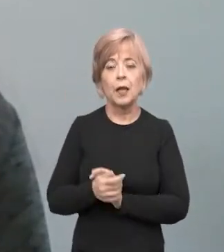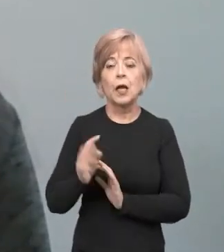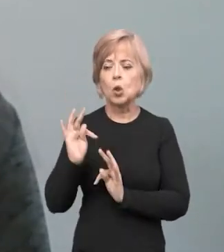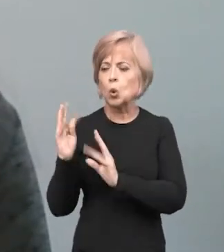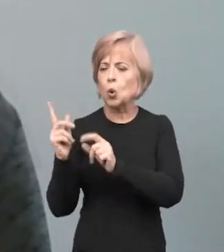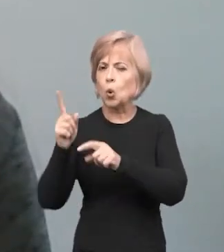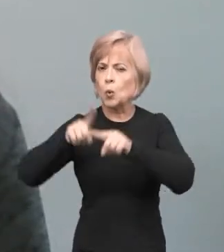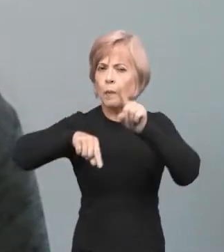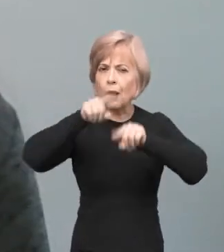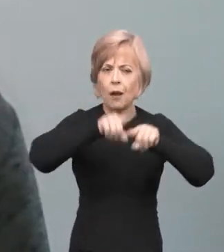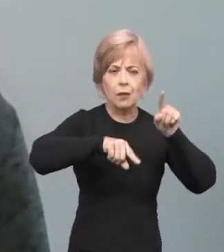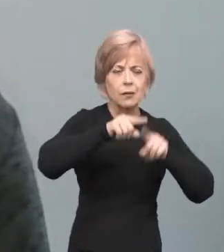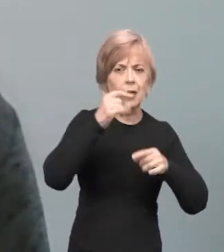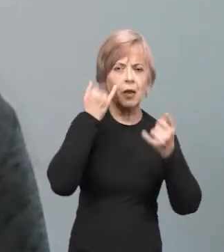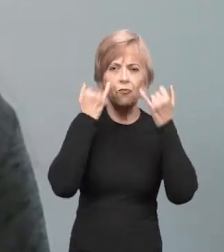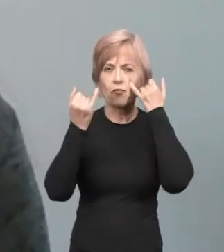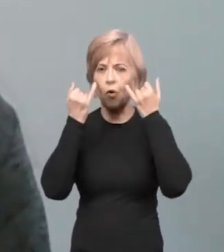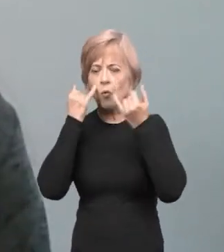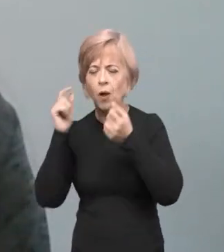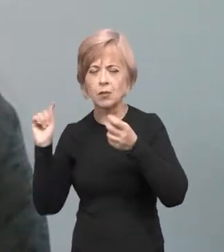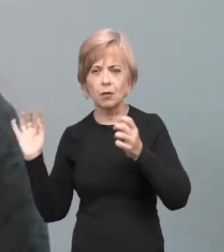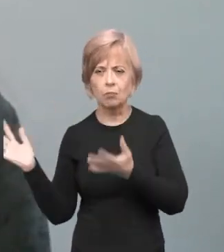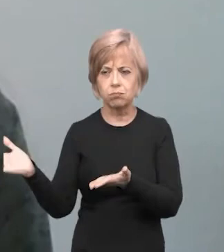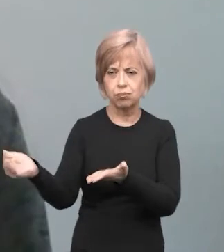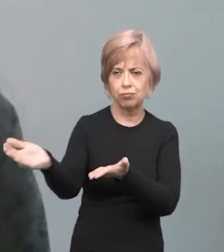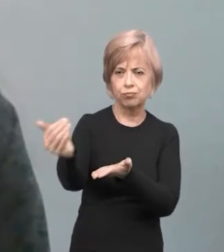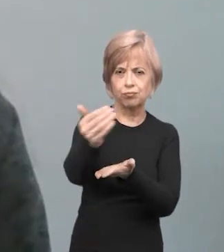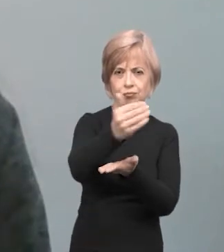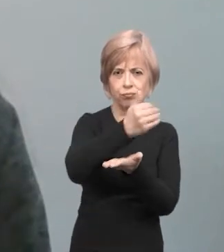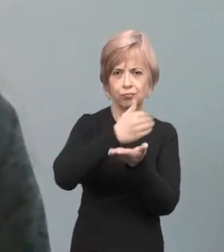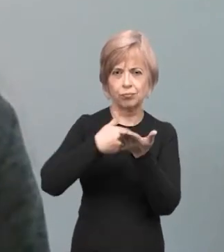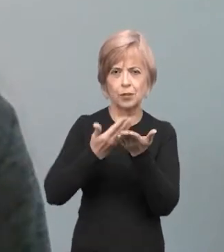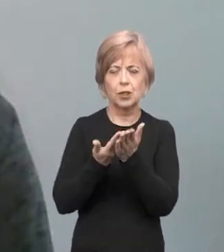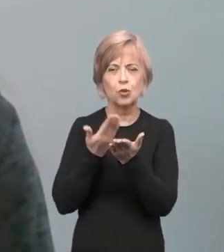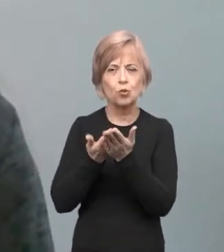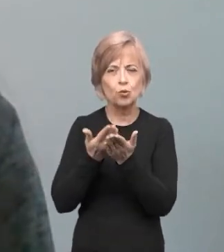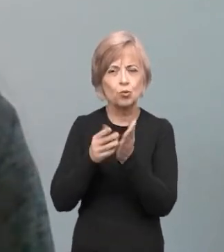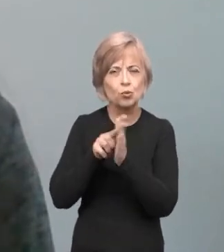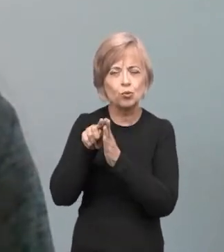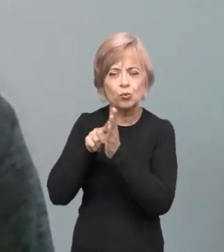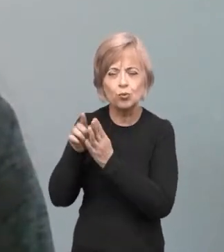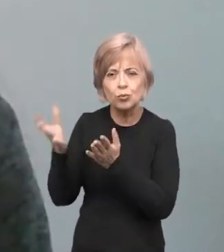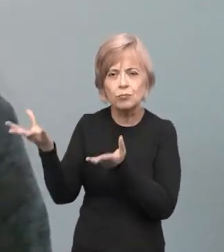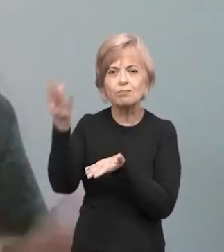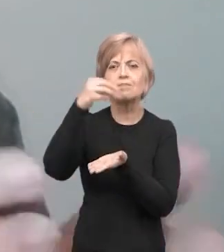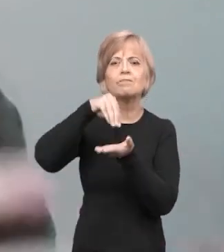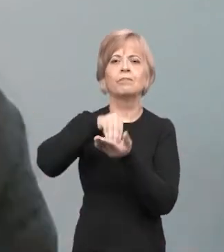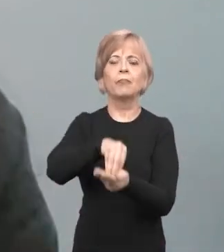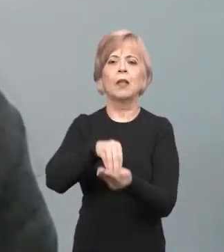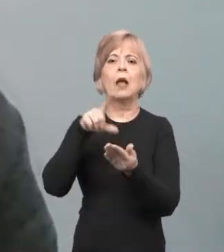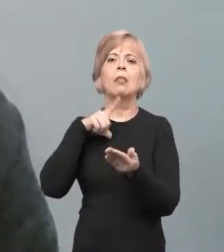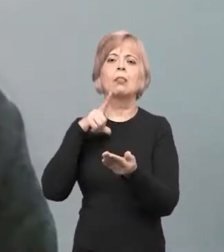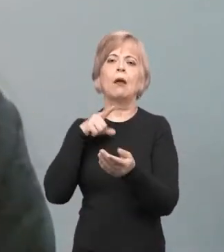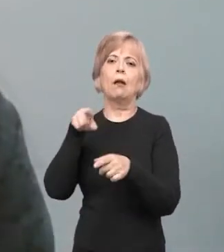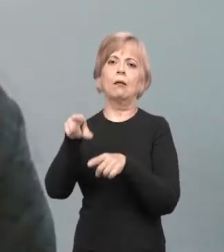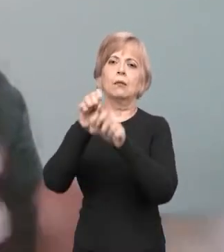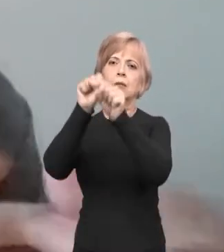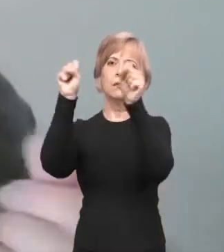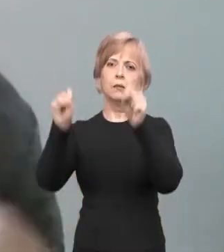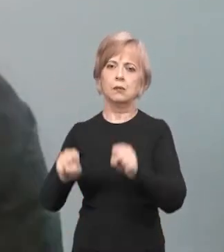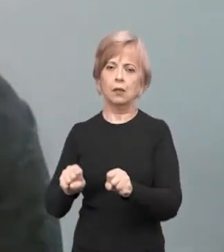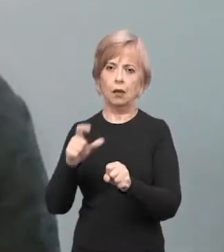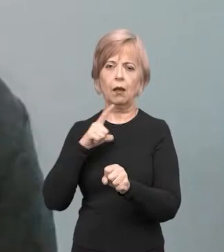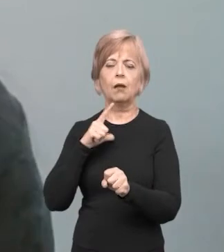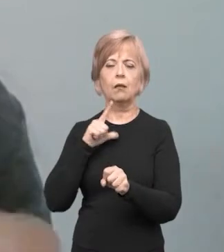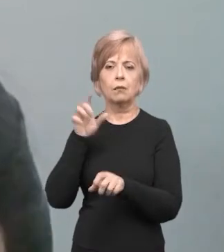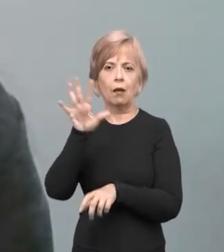esses materiais, todos esses estudos que foram elaborados pelo GAT se encontram, e